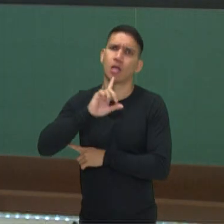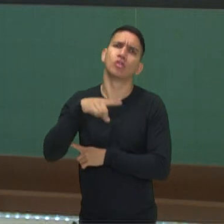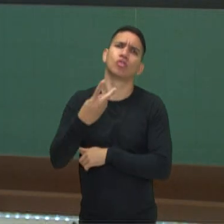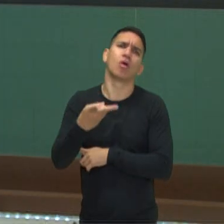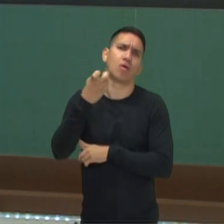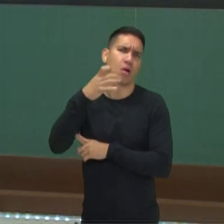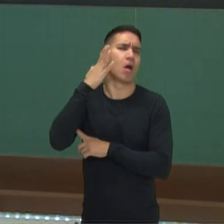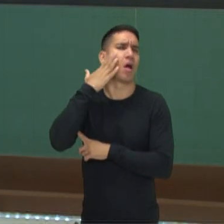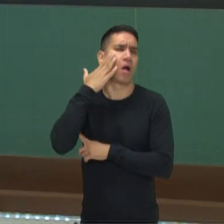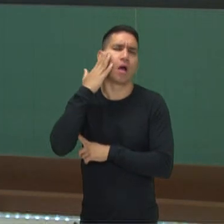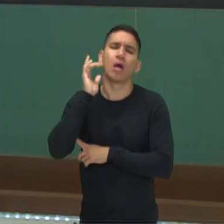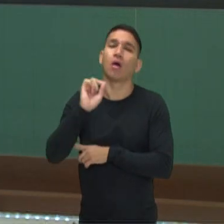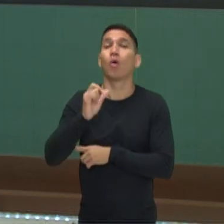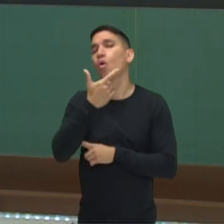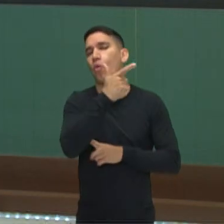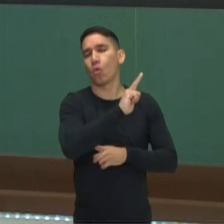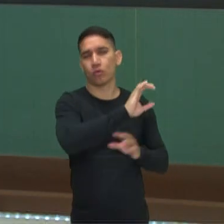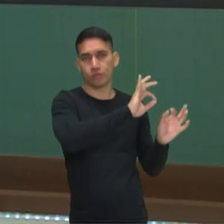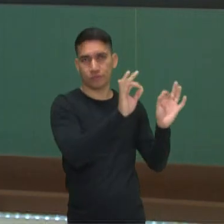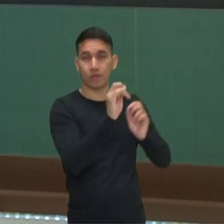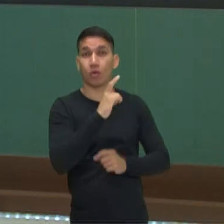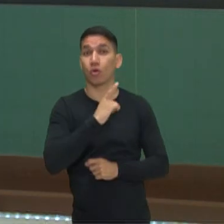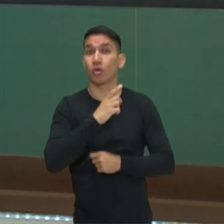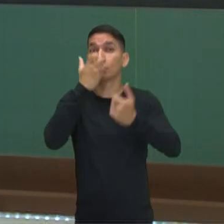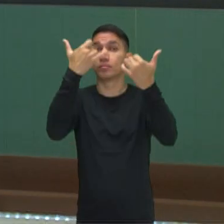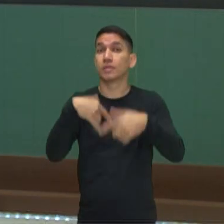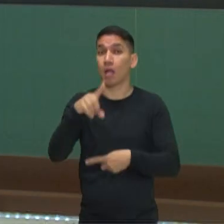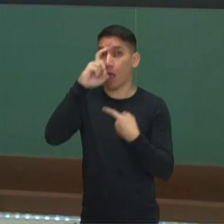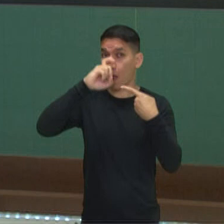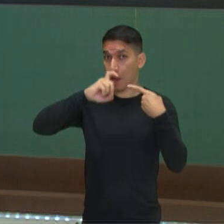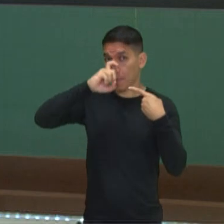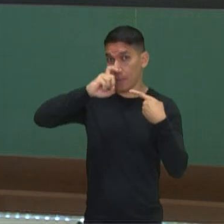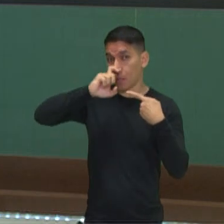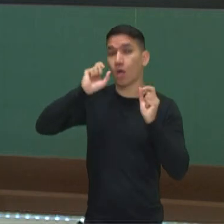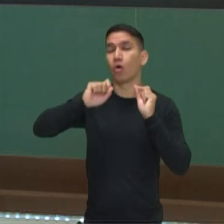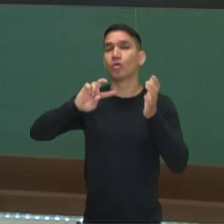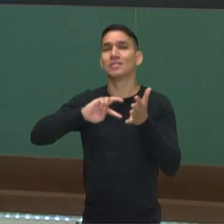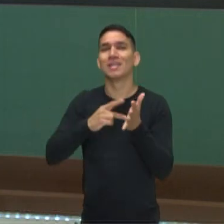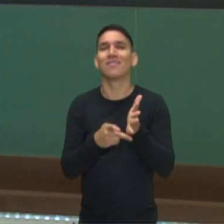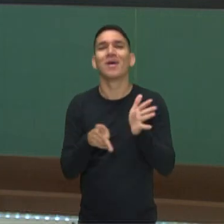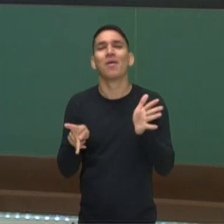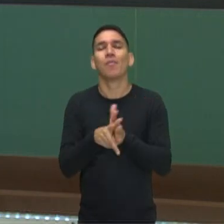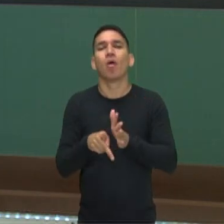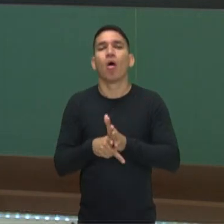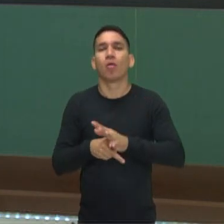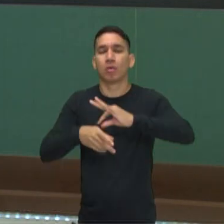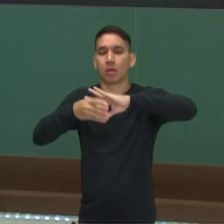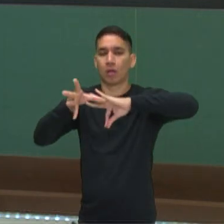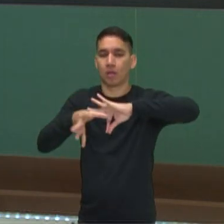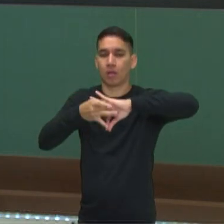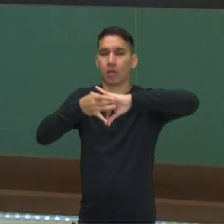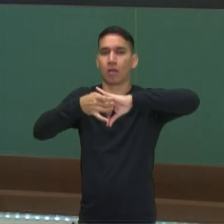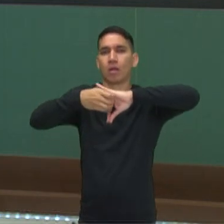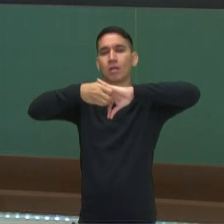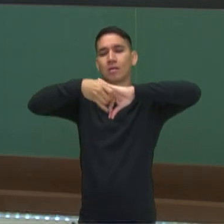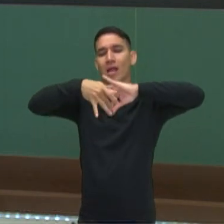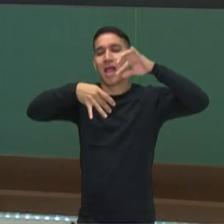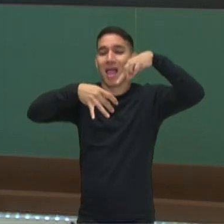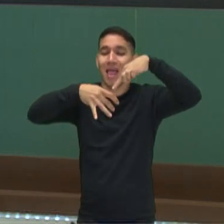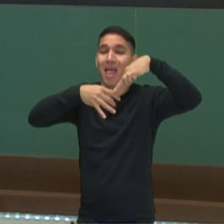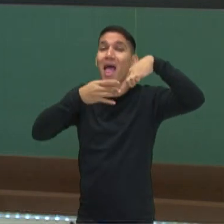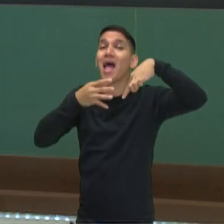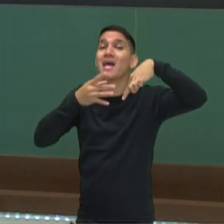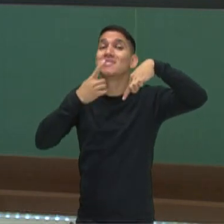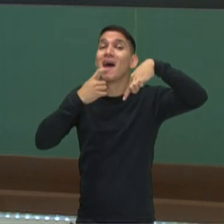vimos aqui em outro momento que a menstruação é o desprendimento da camadinha de sangue que